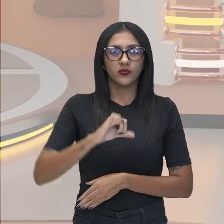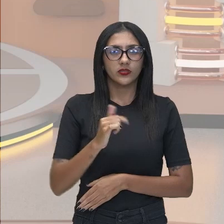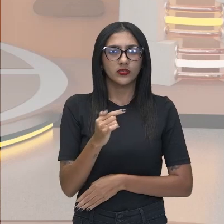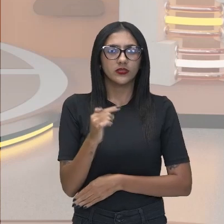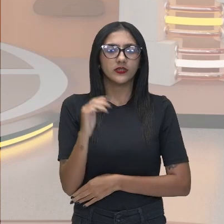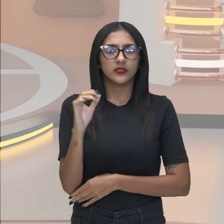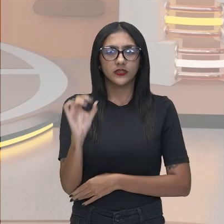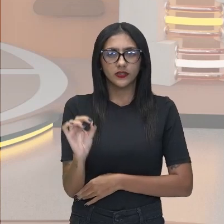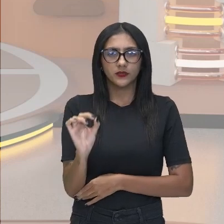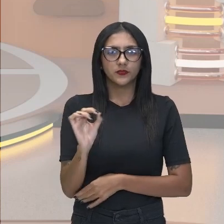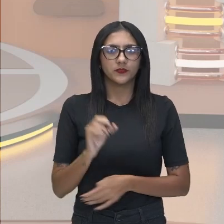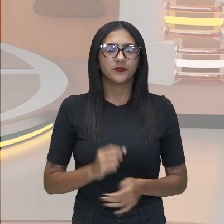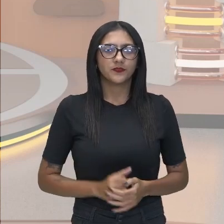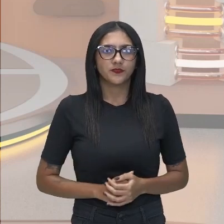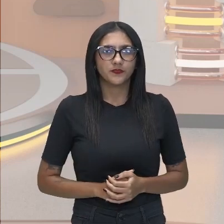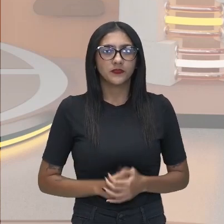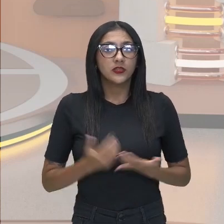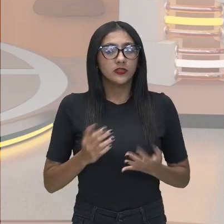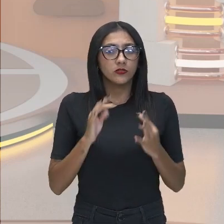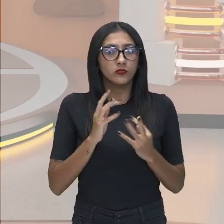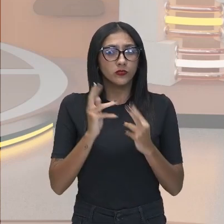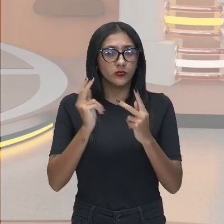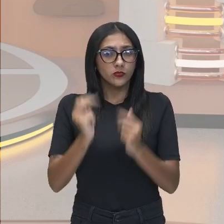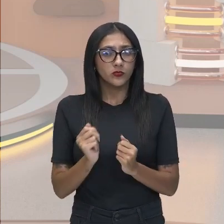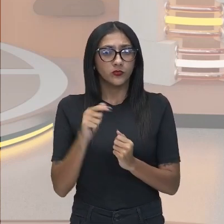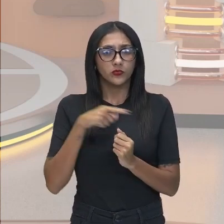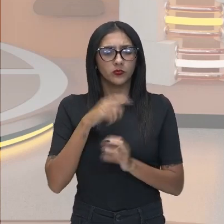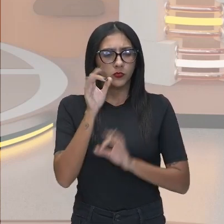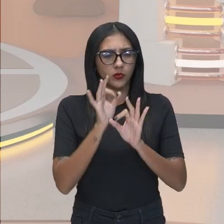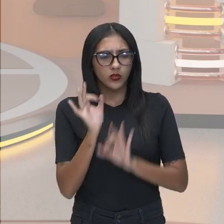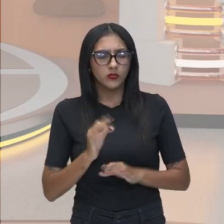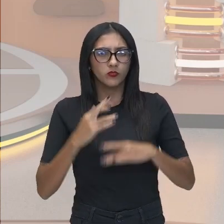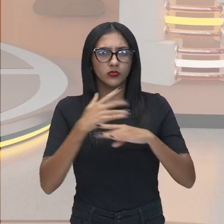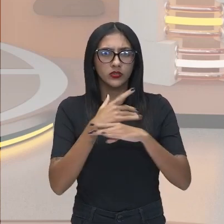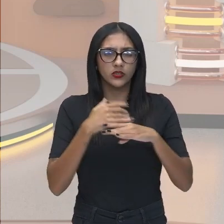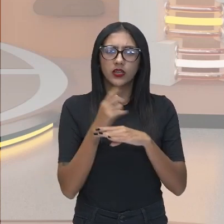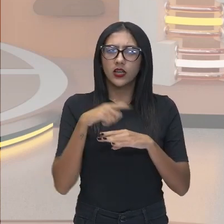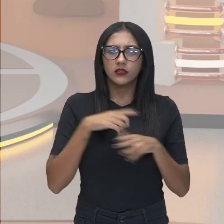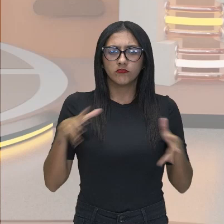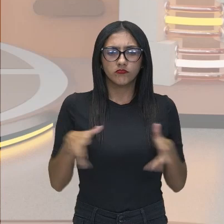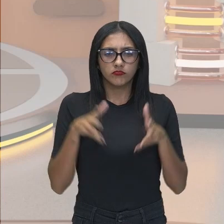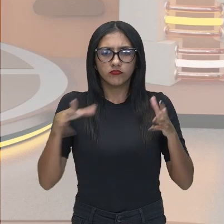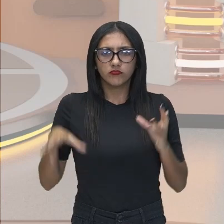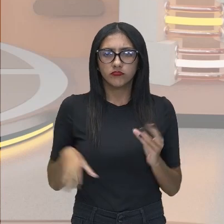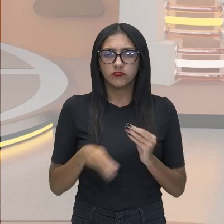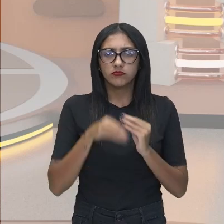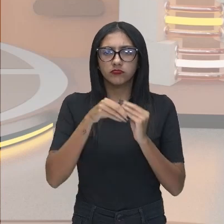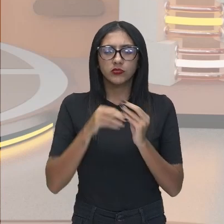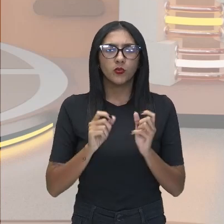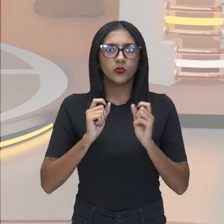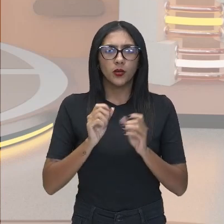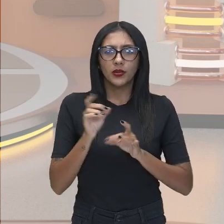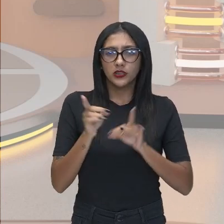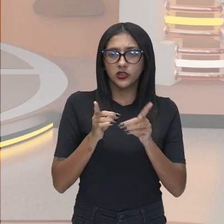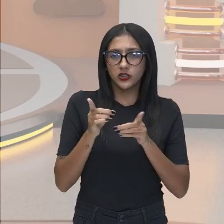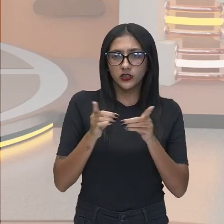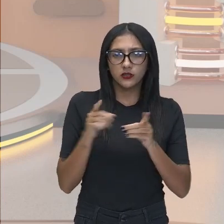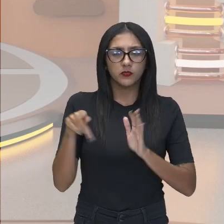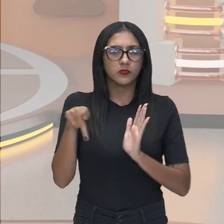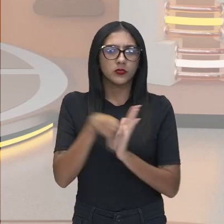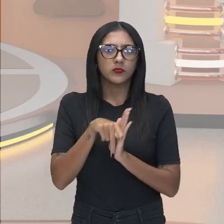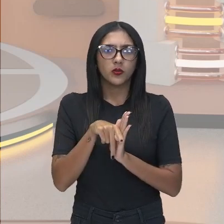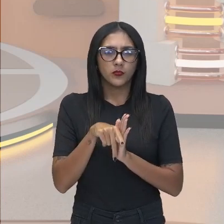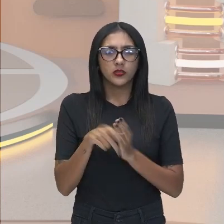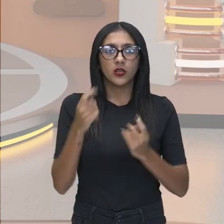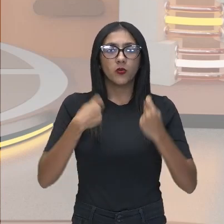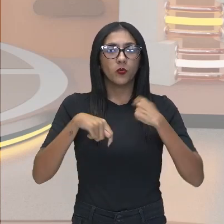1970, tá? Então, todo esse processo de urbanização, ele contribui aí para a dinâmica econômica do nosso